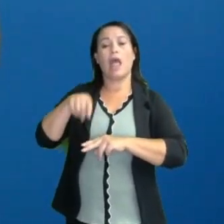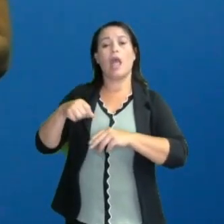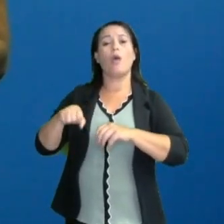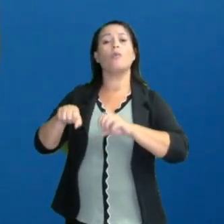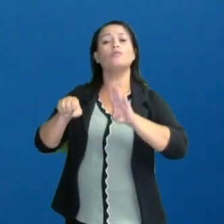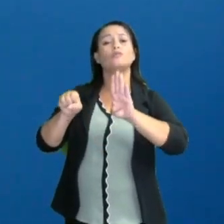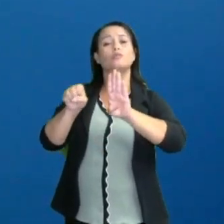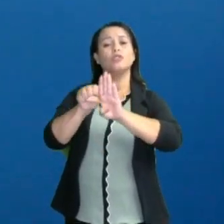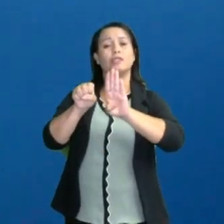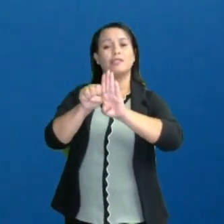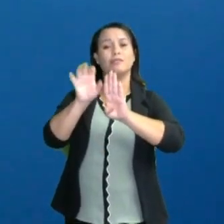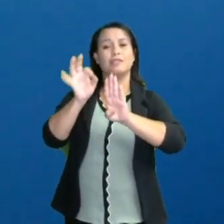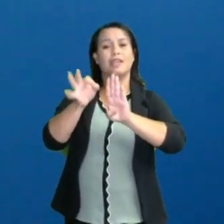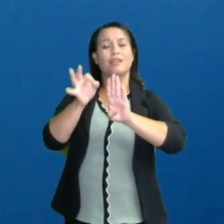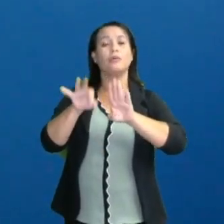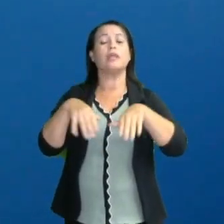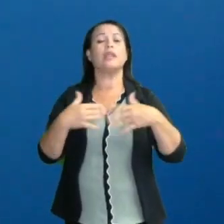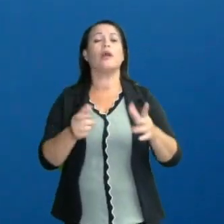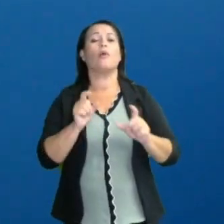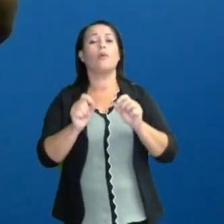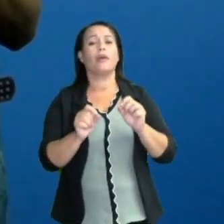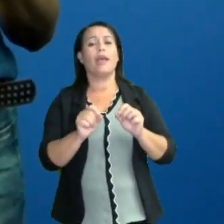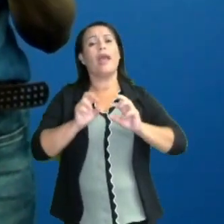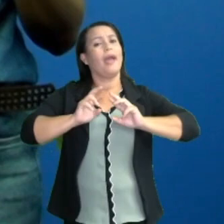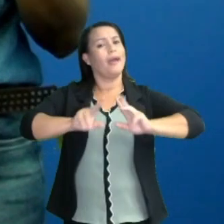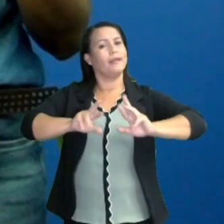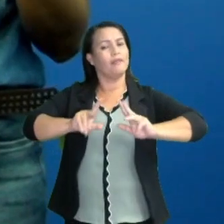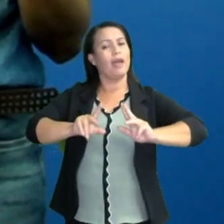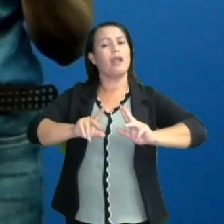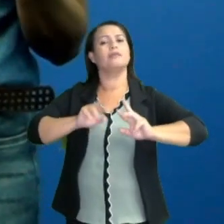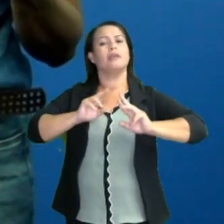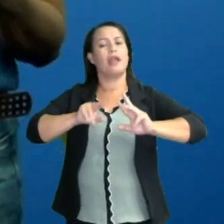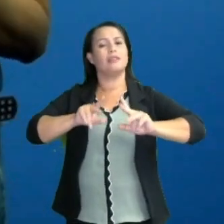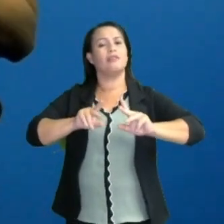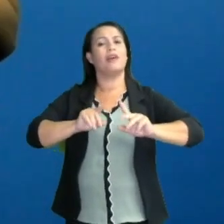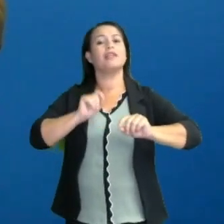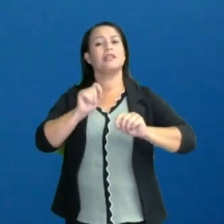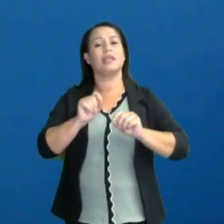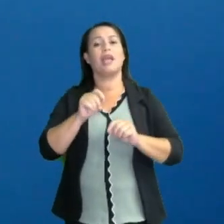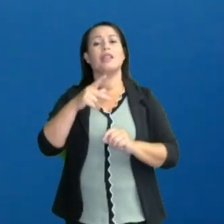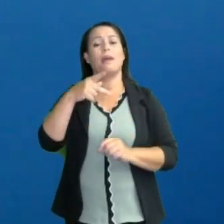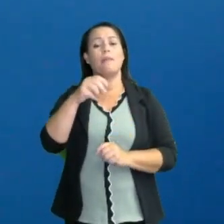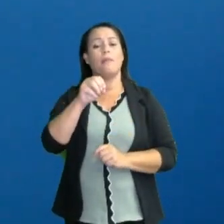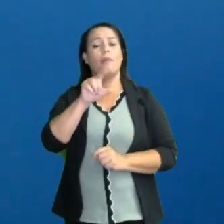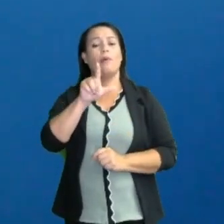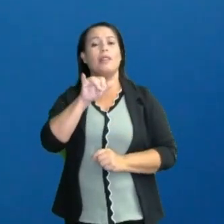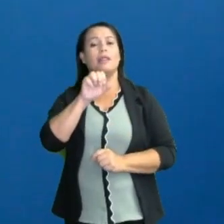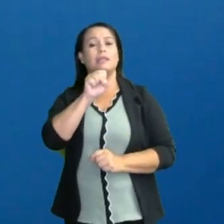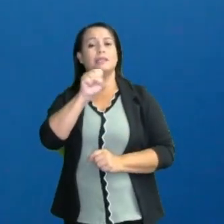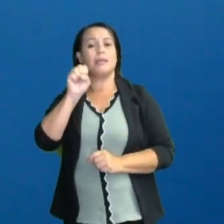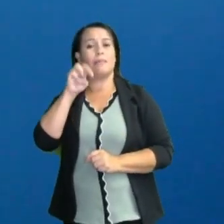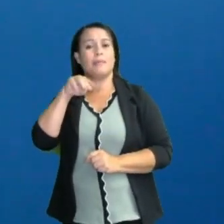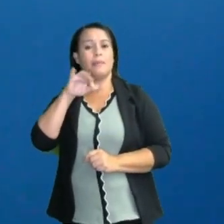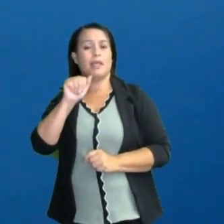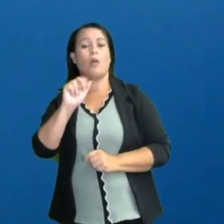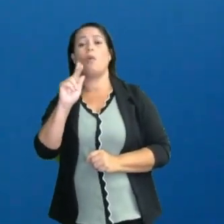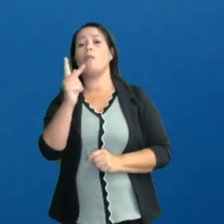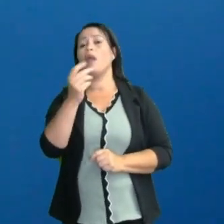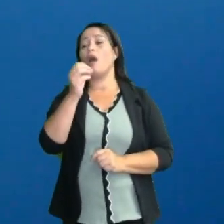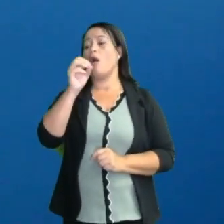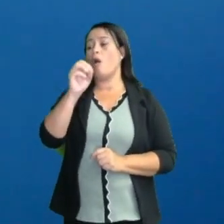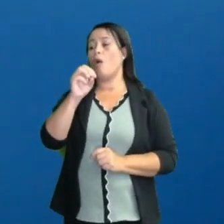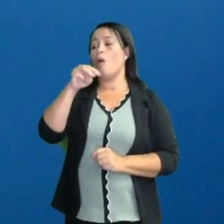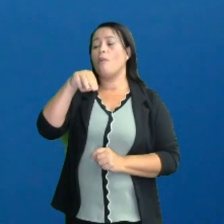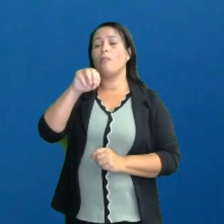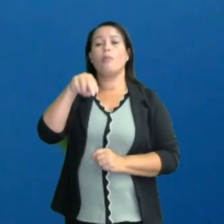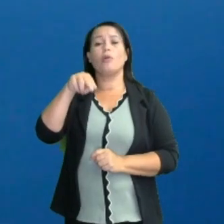substantivo. Tá certo? Então, essa diferença é a grande diferença da polissemia para a homonimia, porque